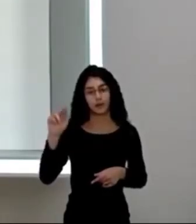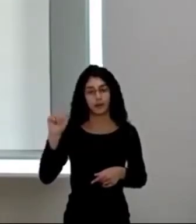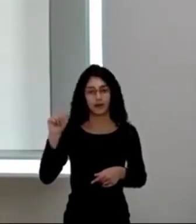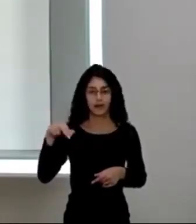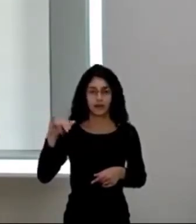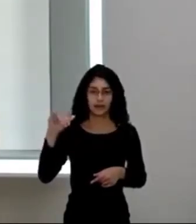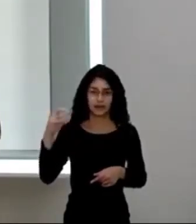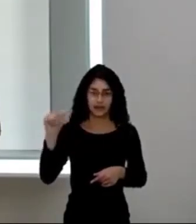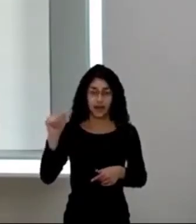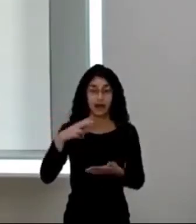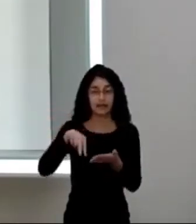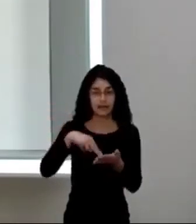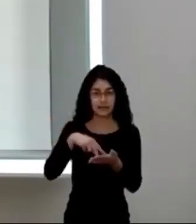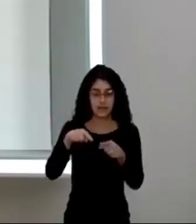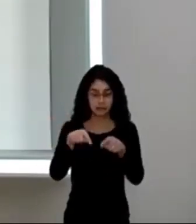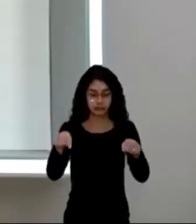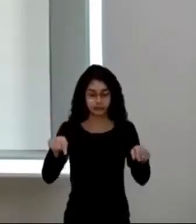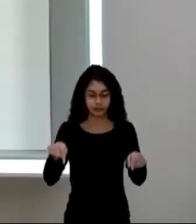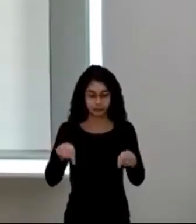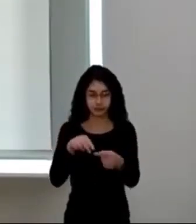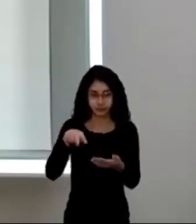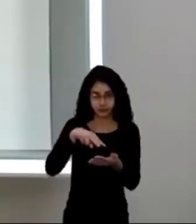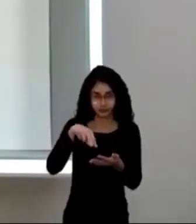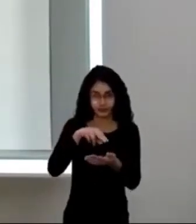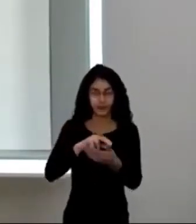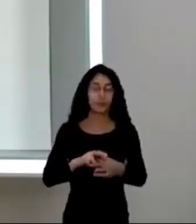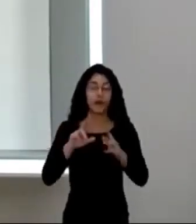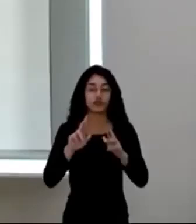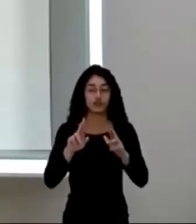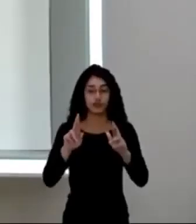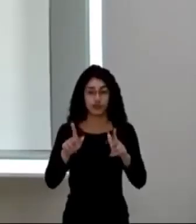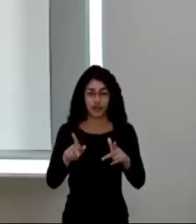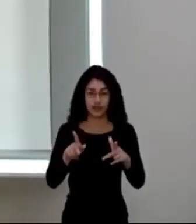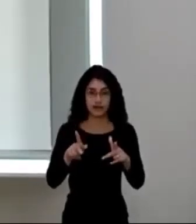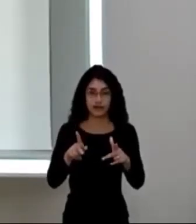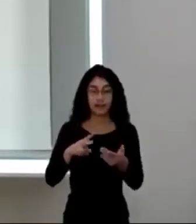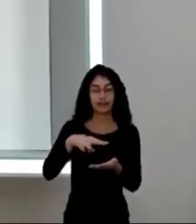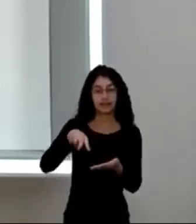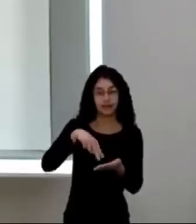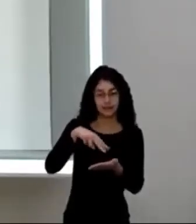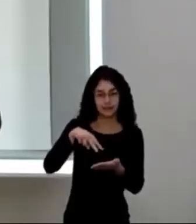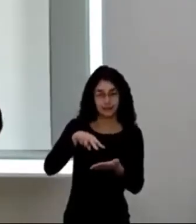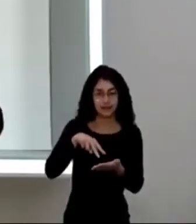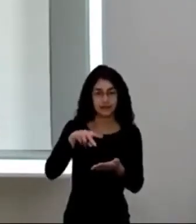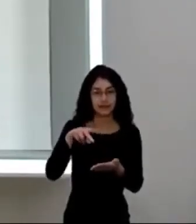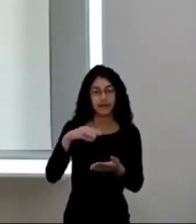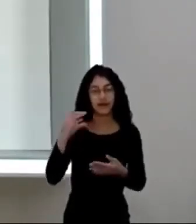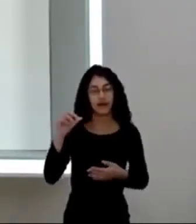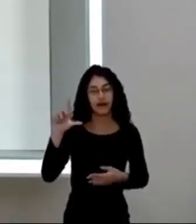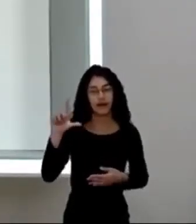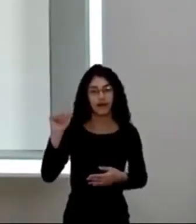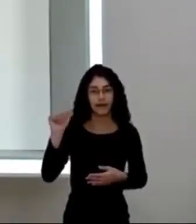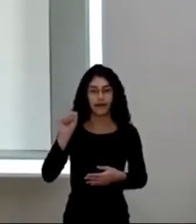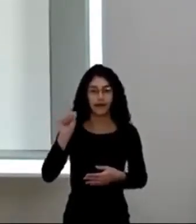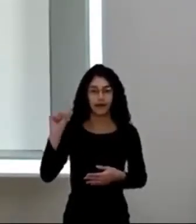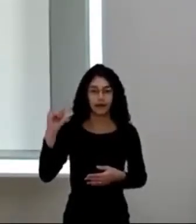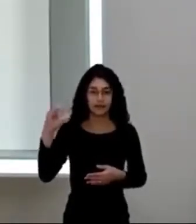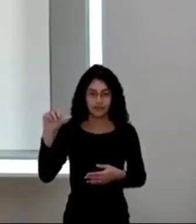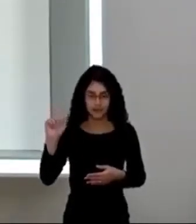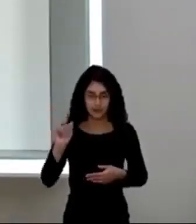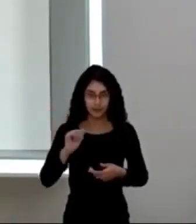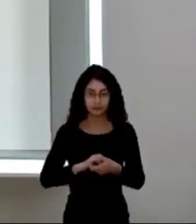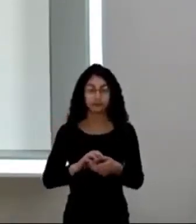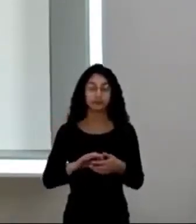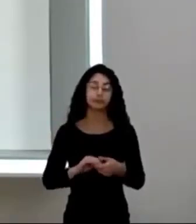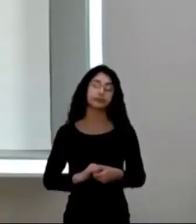salão. Essas danças todas diferenciam-se da chamada dança clássica ou dança erudita, que, né, todos nós sabemos que